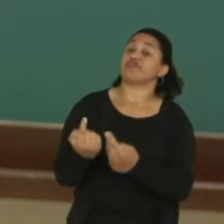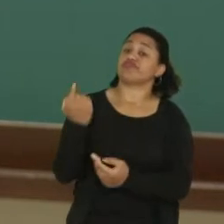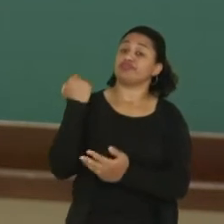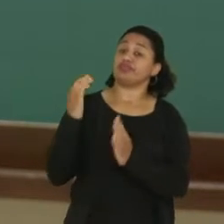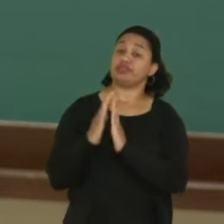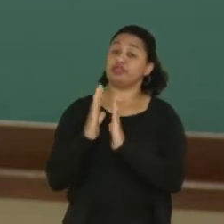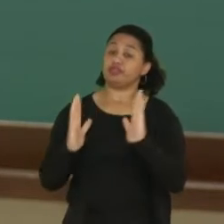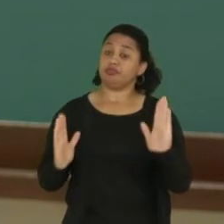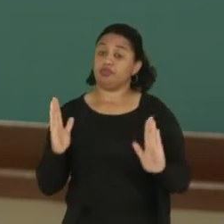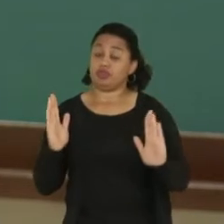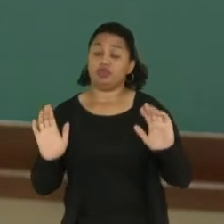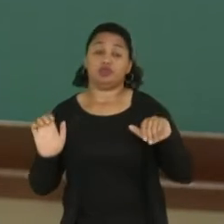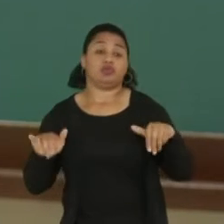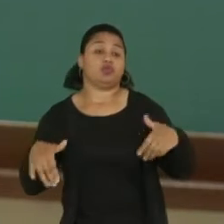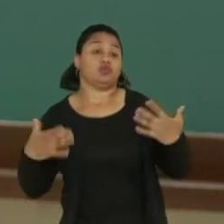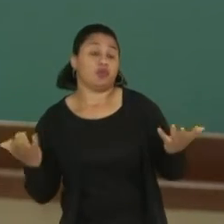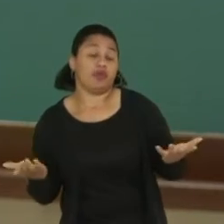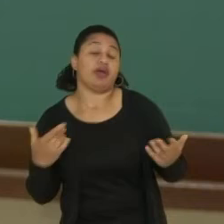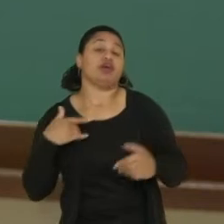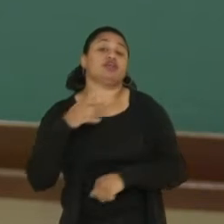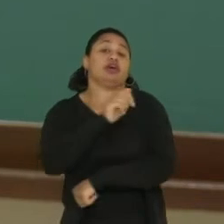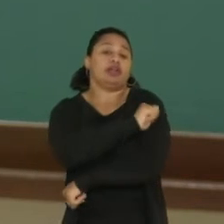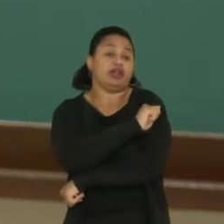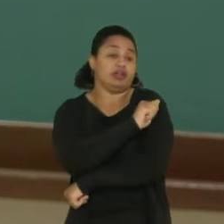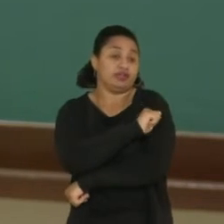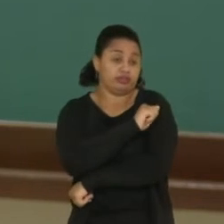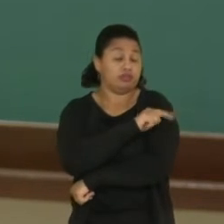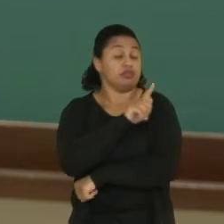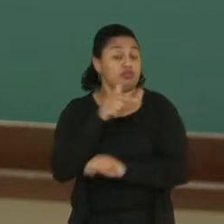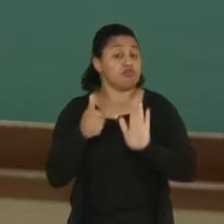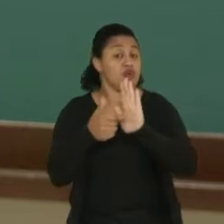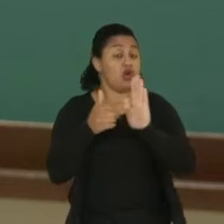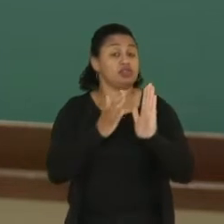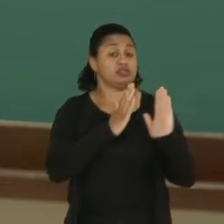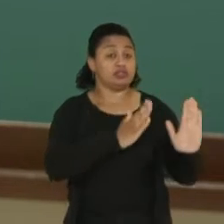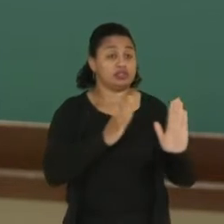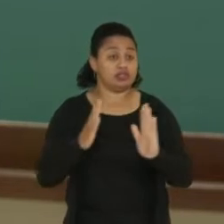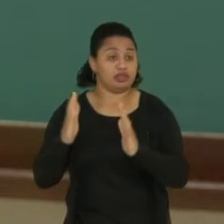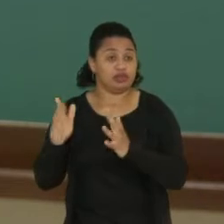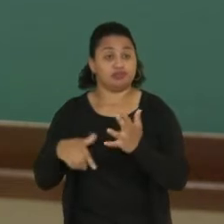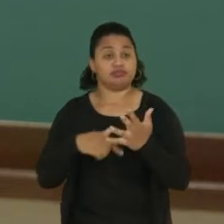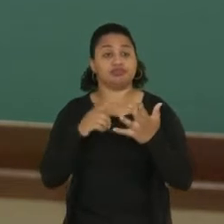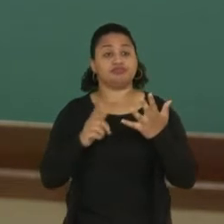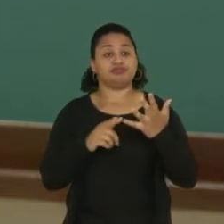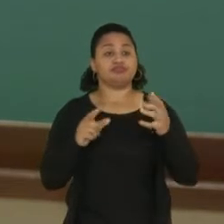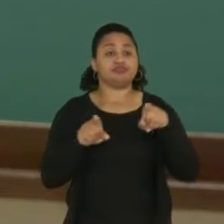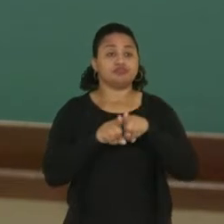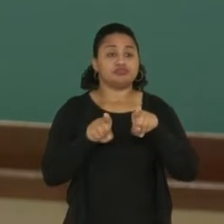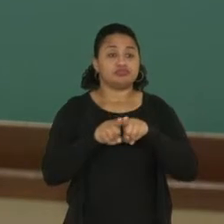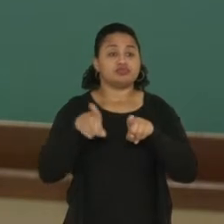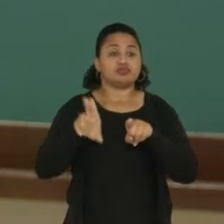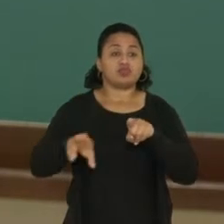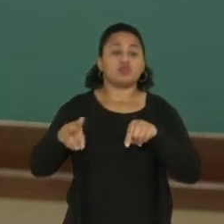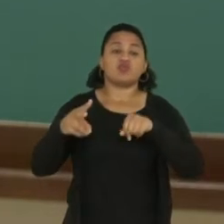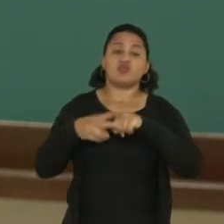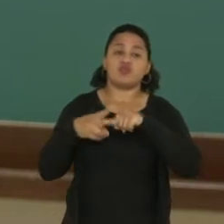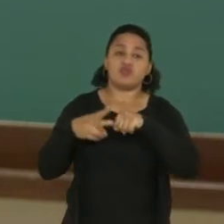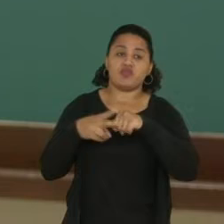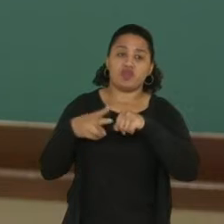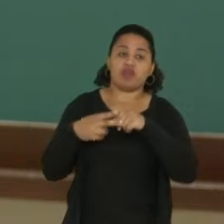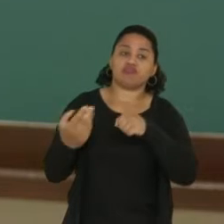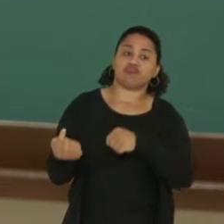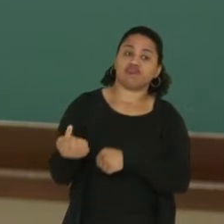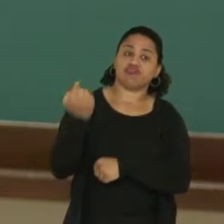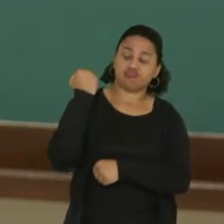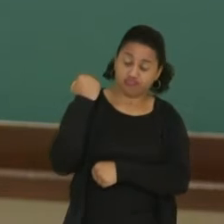época, quando era estudante, são marcadores temporais. O predomínio de verbos no pretérito